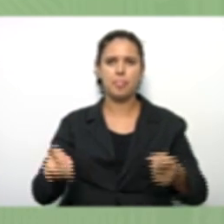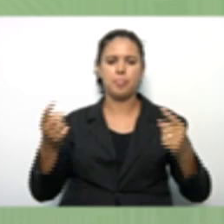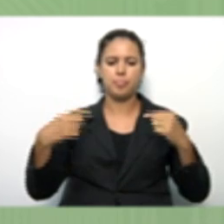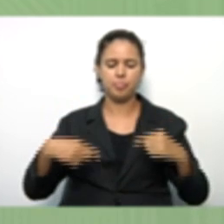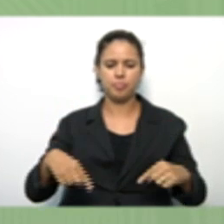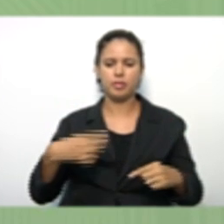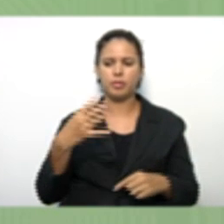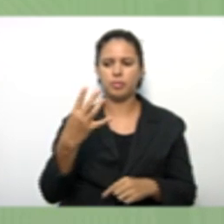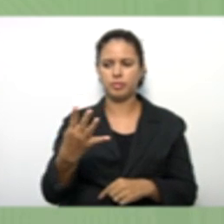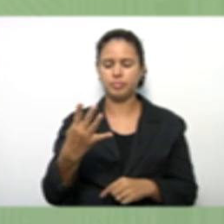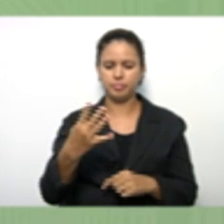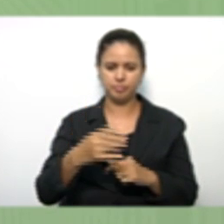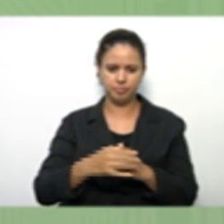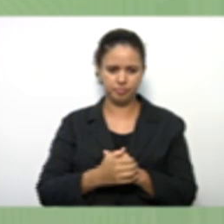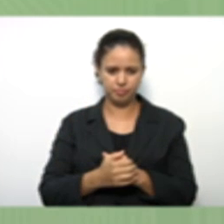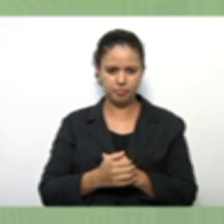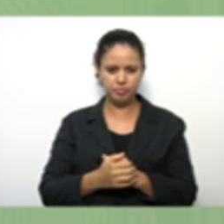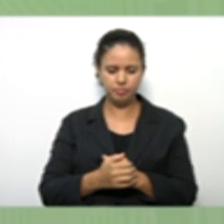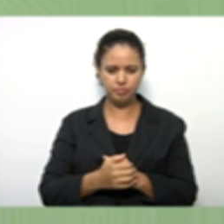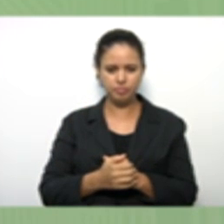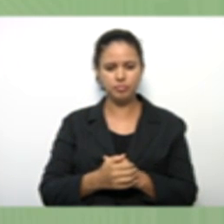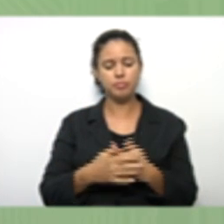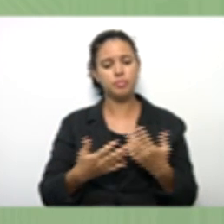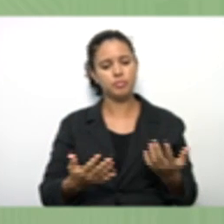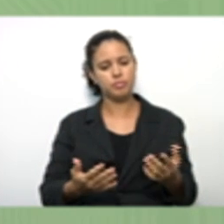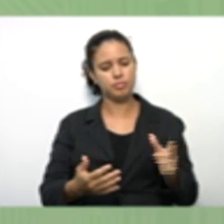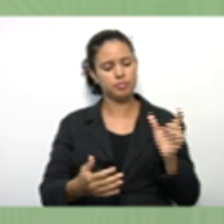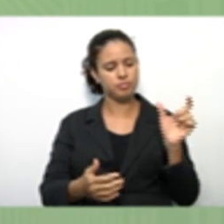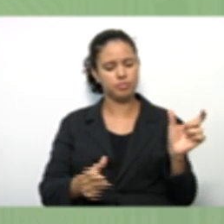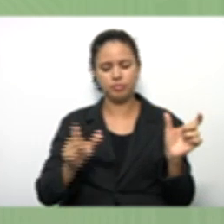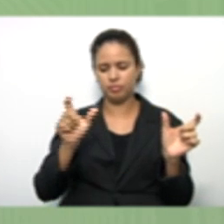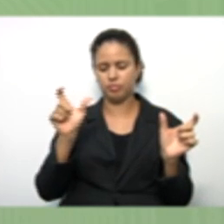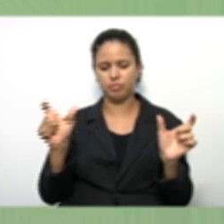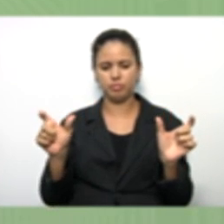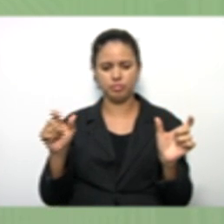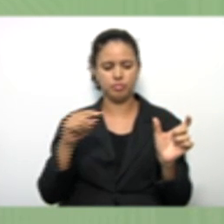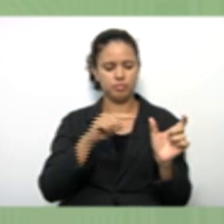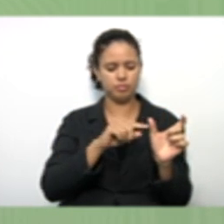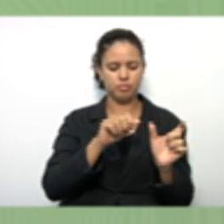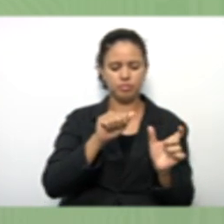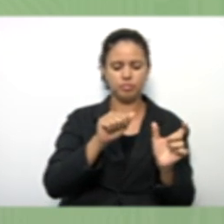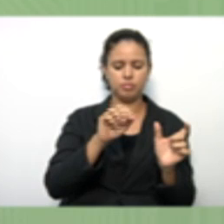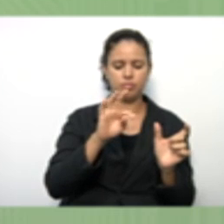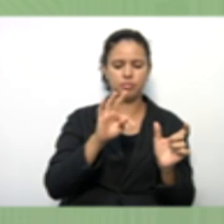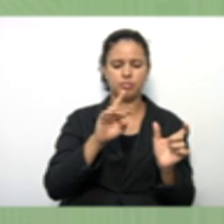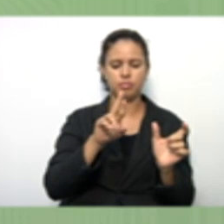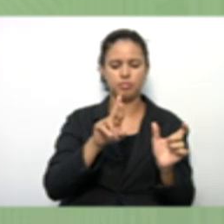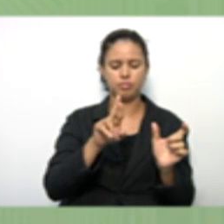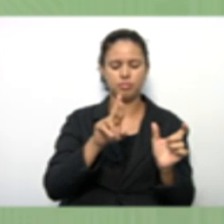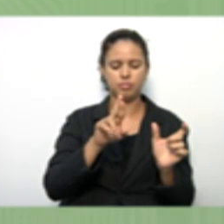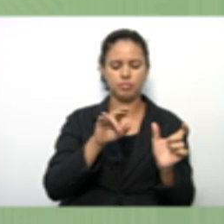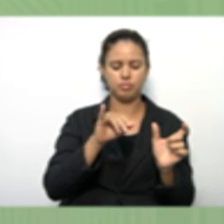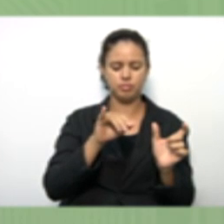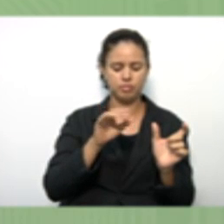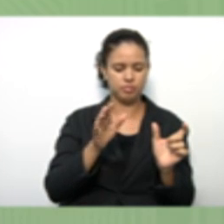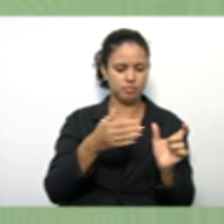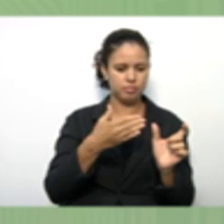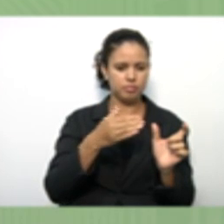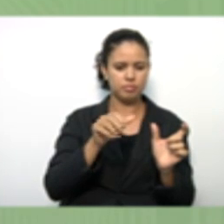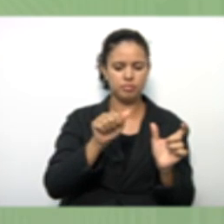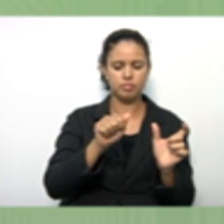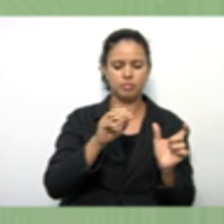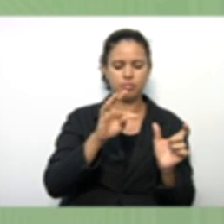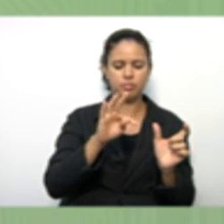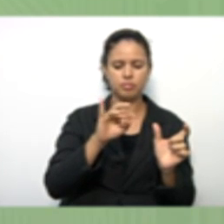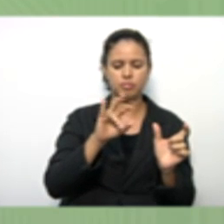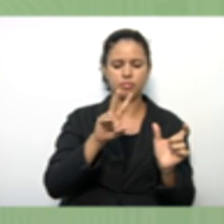4. O ativo e o passivo de uma cooperativa podem ser